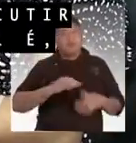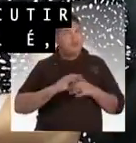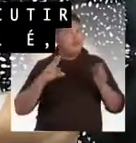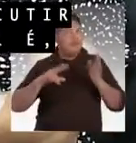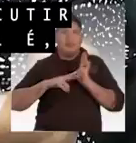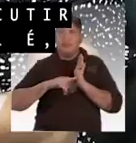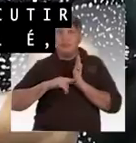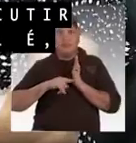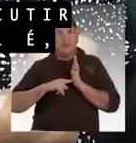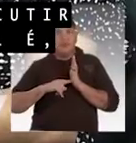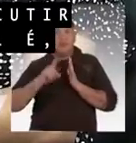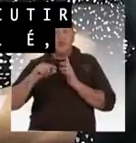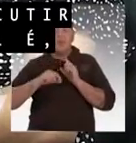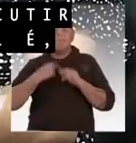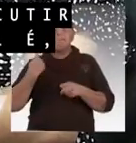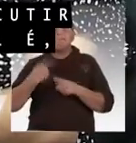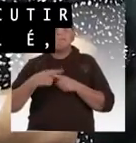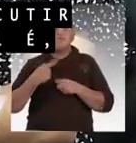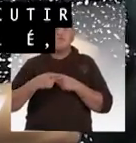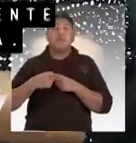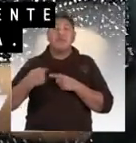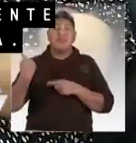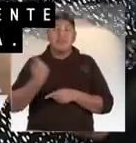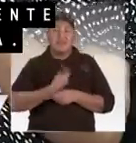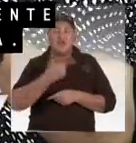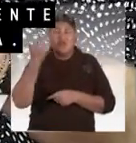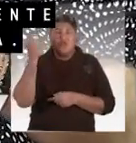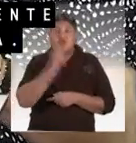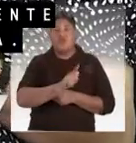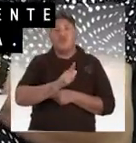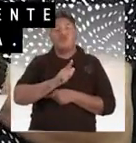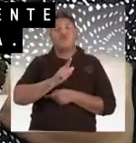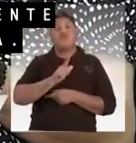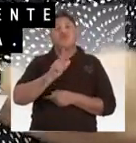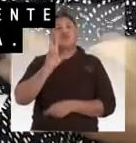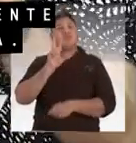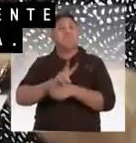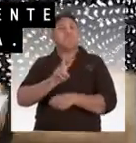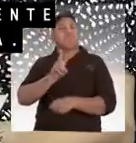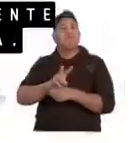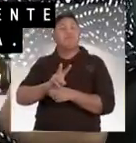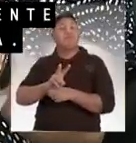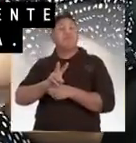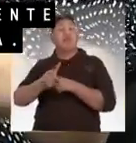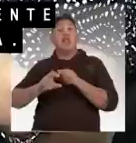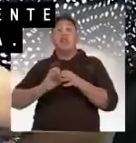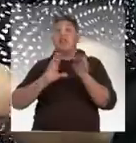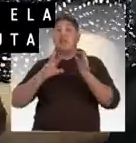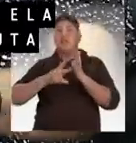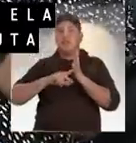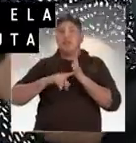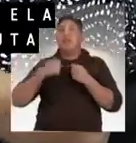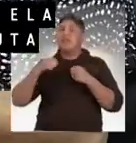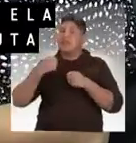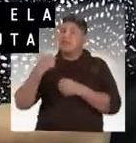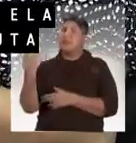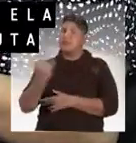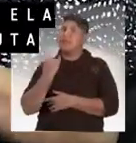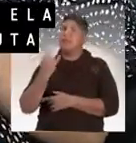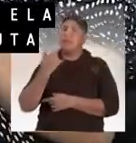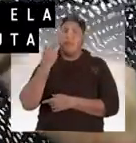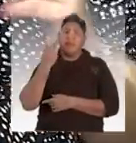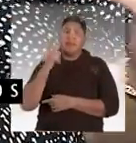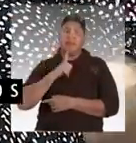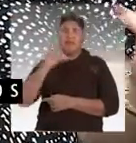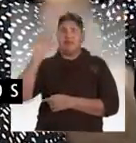a liberdade sindical é justamente para a gente conseguir mantê-la. A liberdade sindical ela precisa estar em pauta